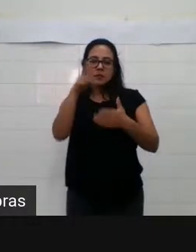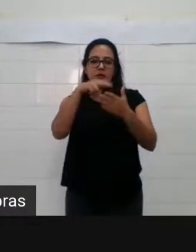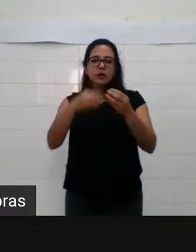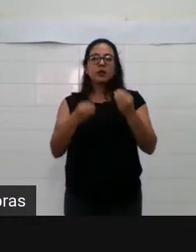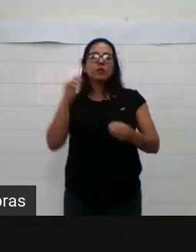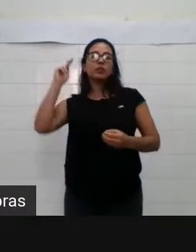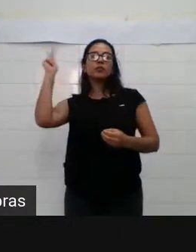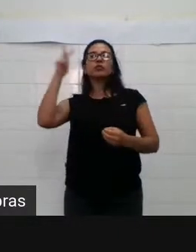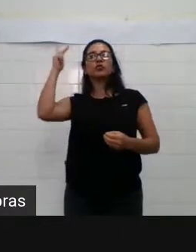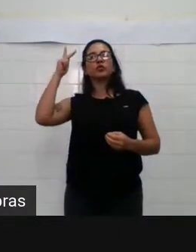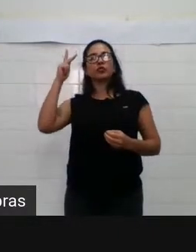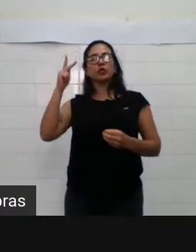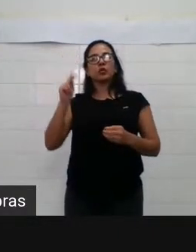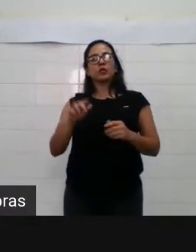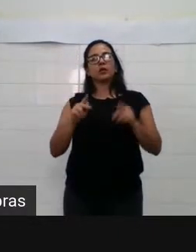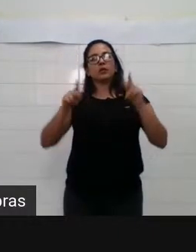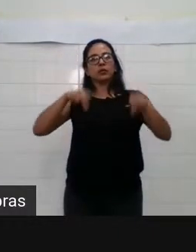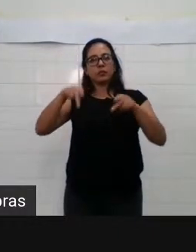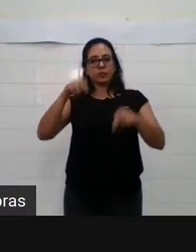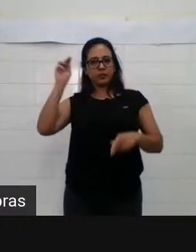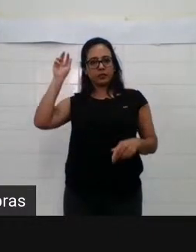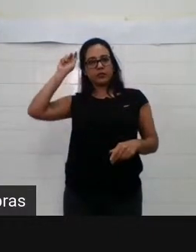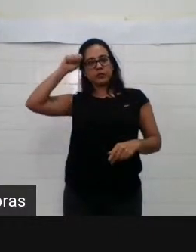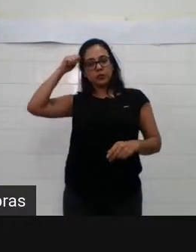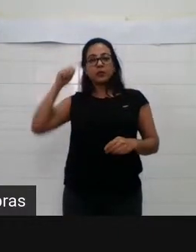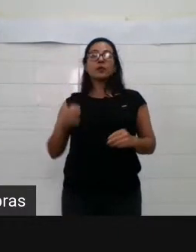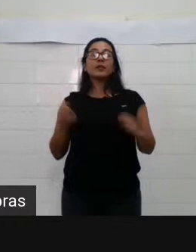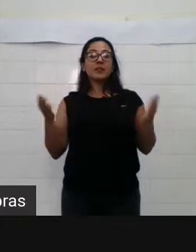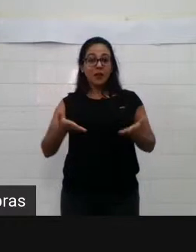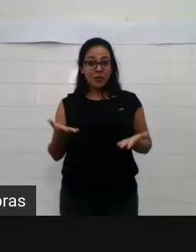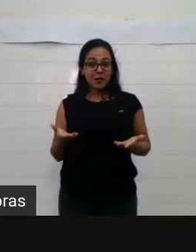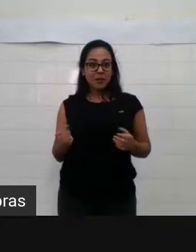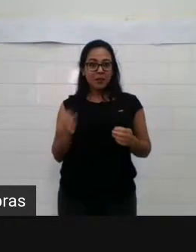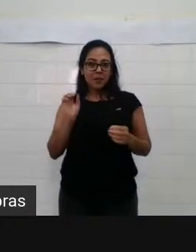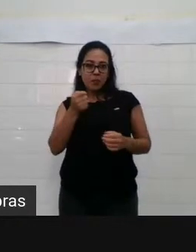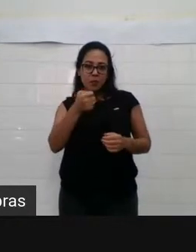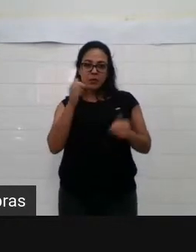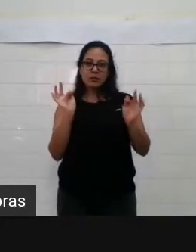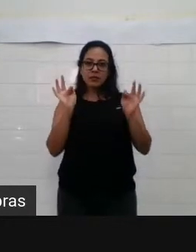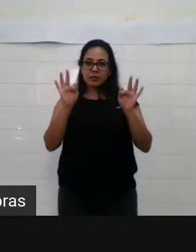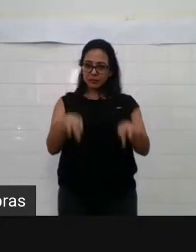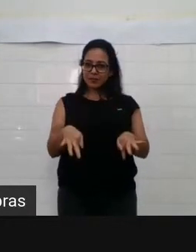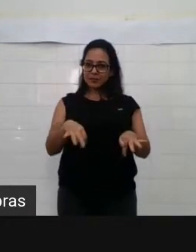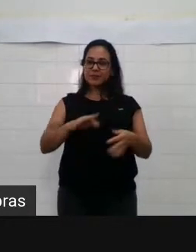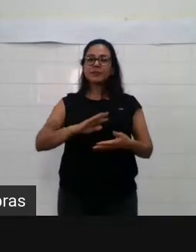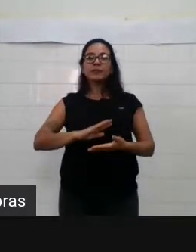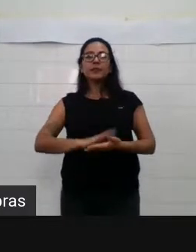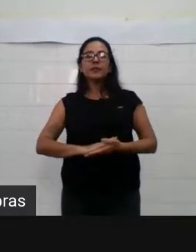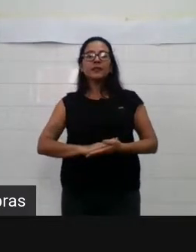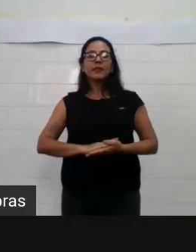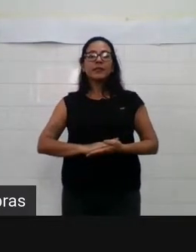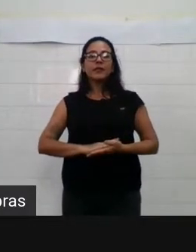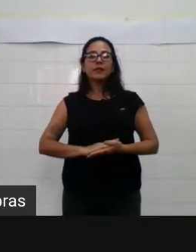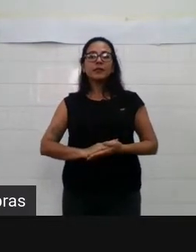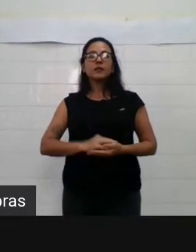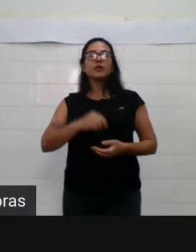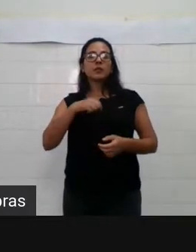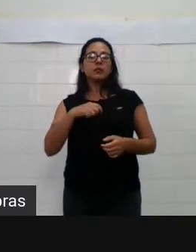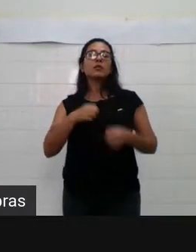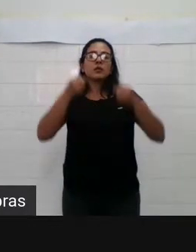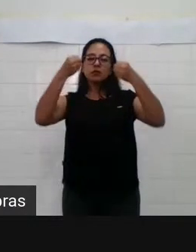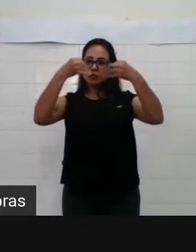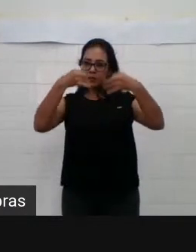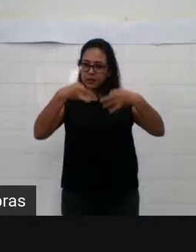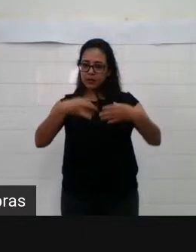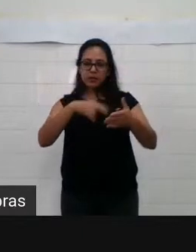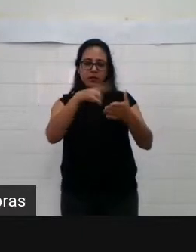fundamental. E, para encerrar, eu gostaria de ler um trecho um pequeno trecho que está na página 44